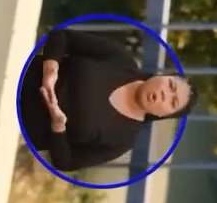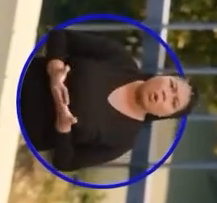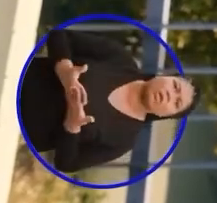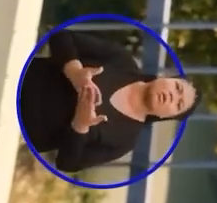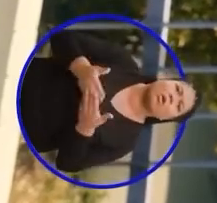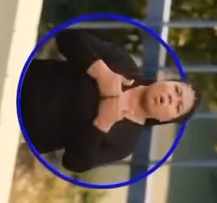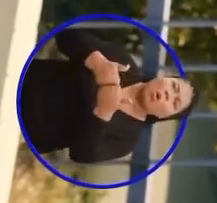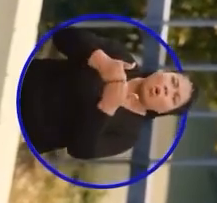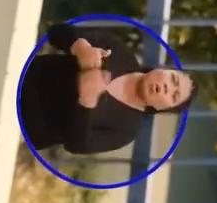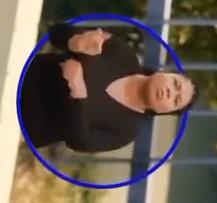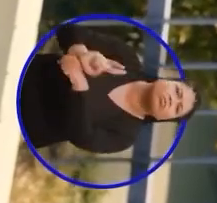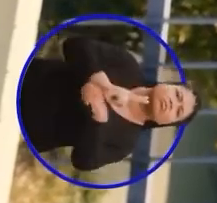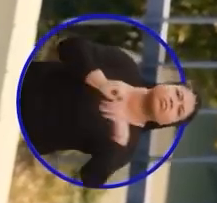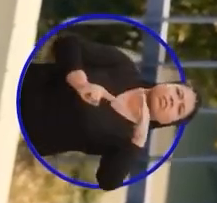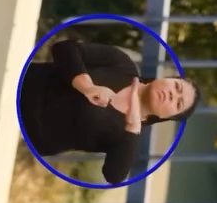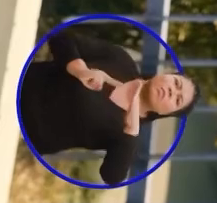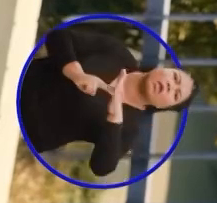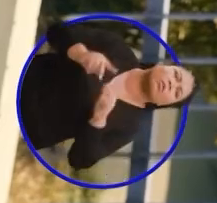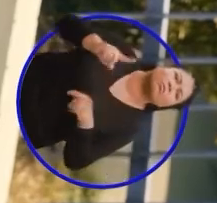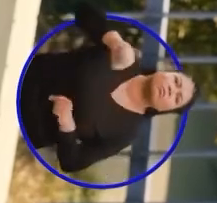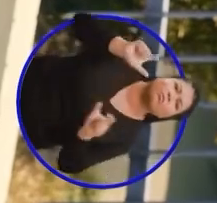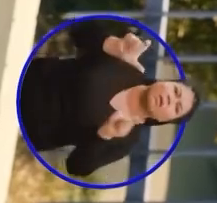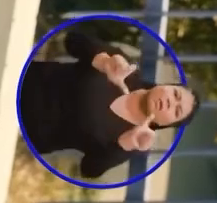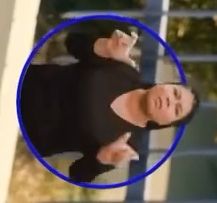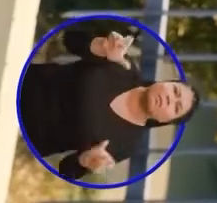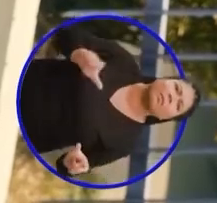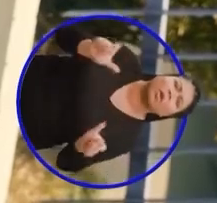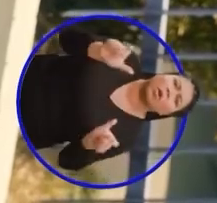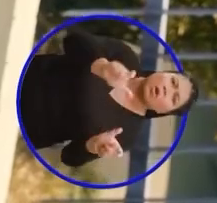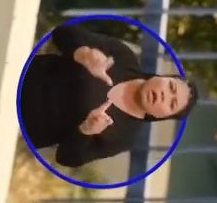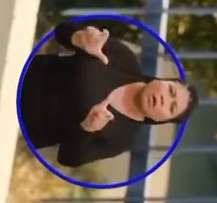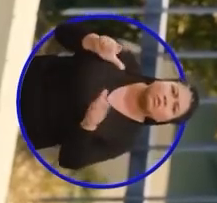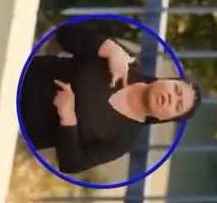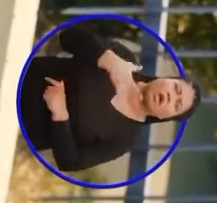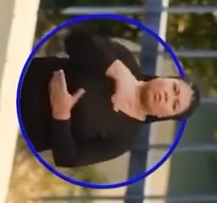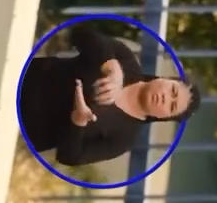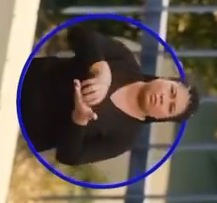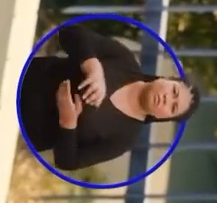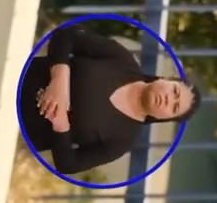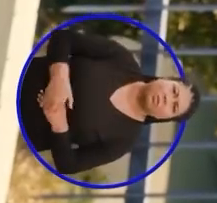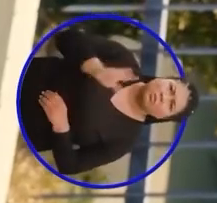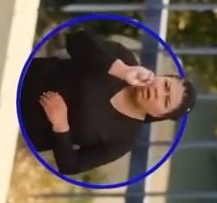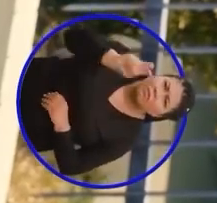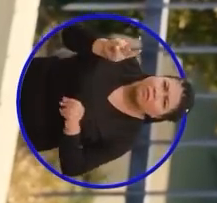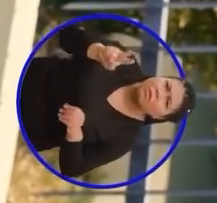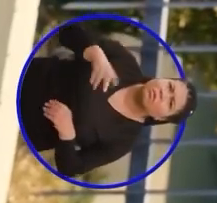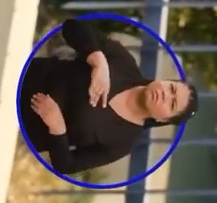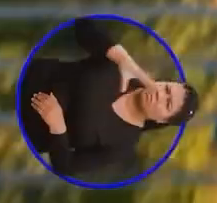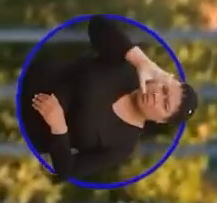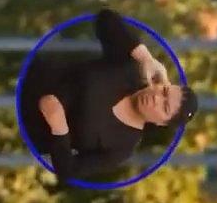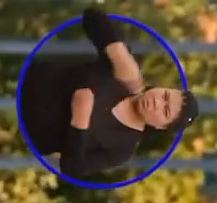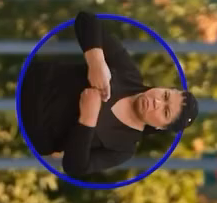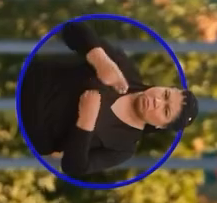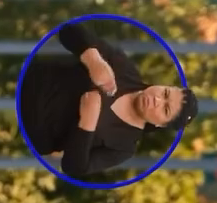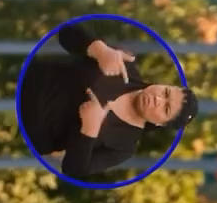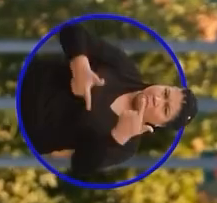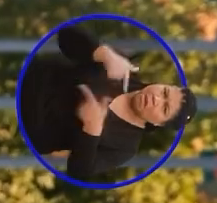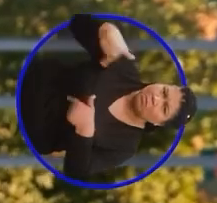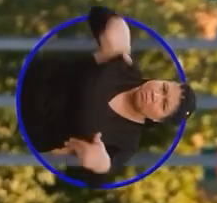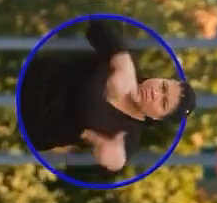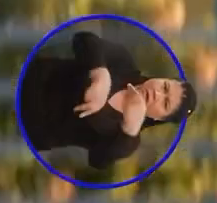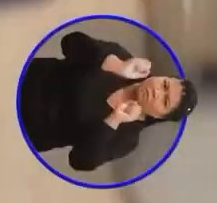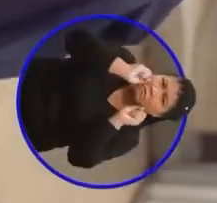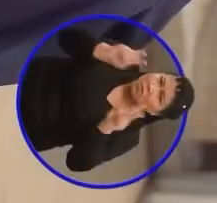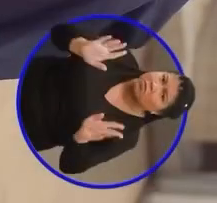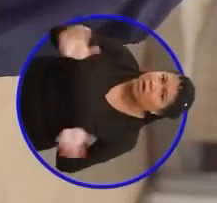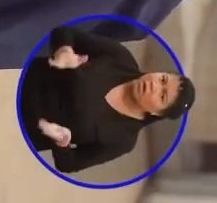escolas, em terminais de ônibus e unidades de saúde. Mas vocês já viram algum agente da guarda municipal fazendo esse trabalho por